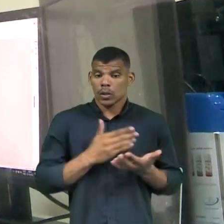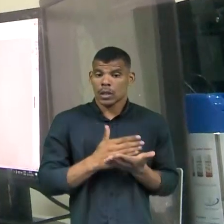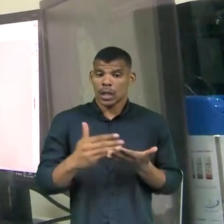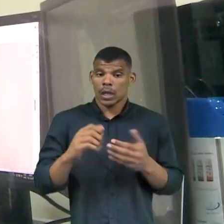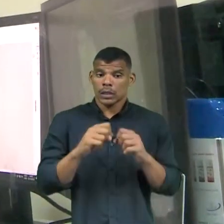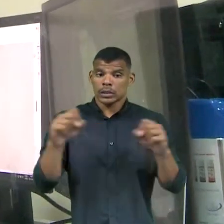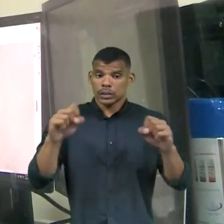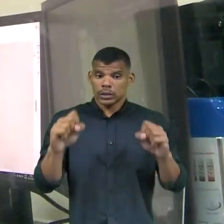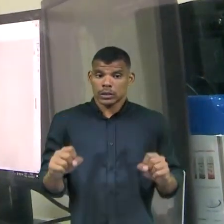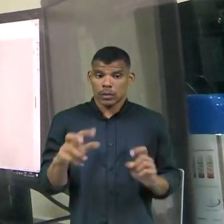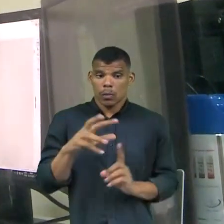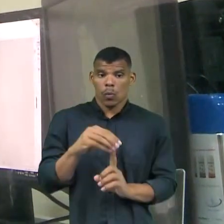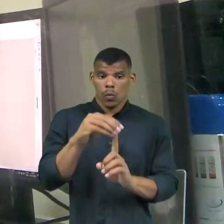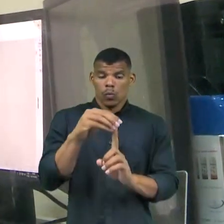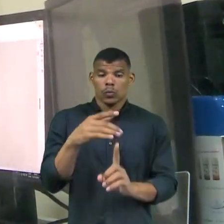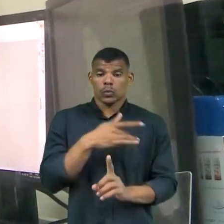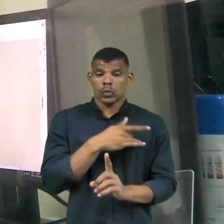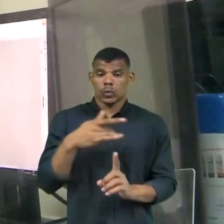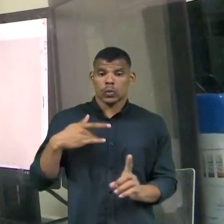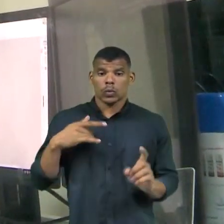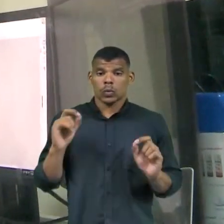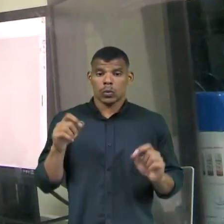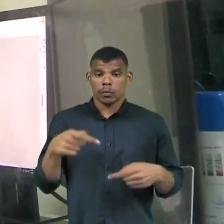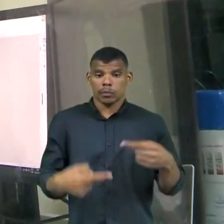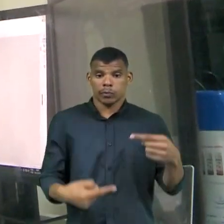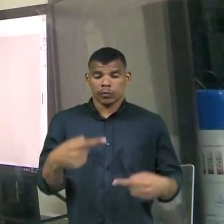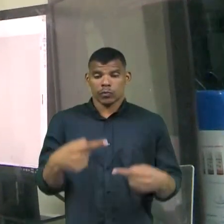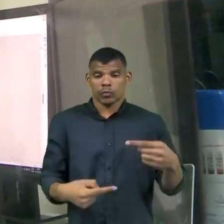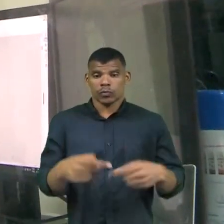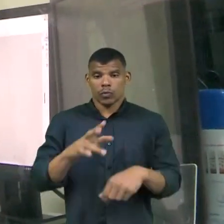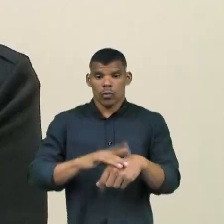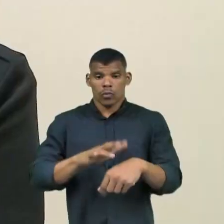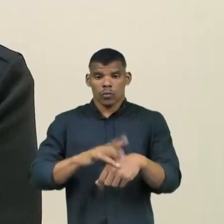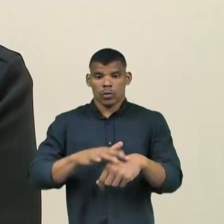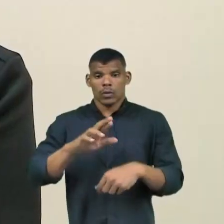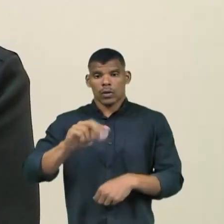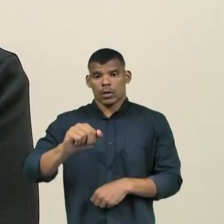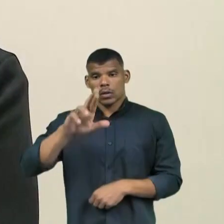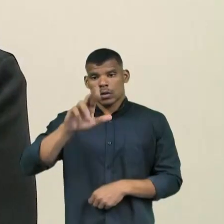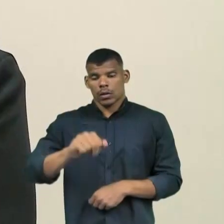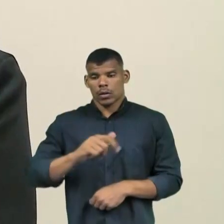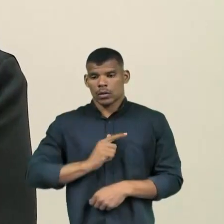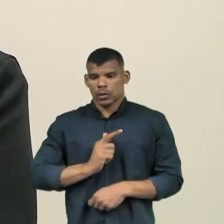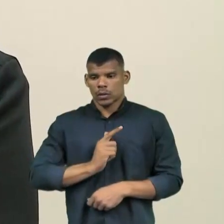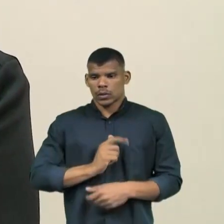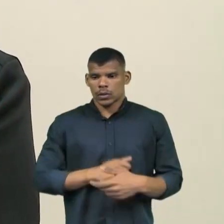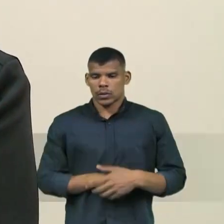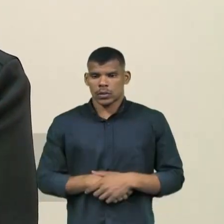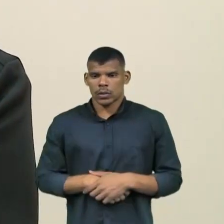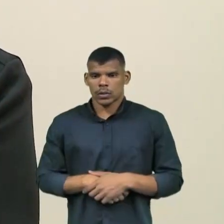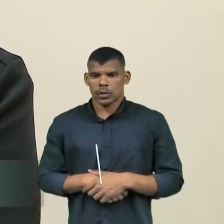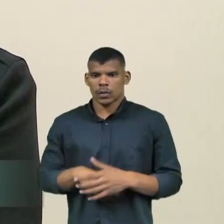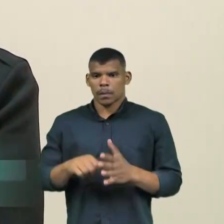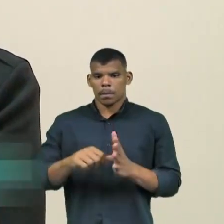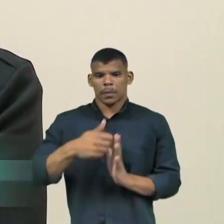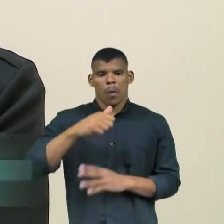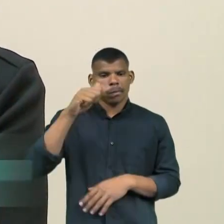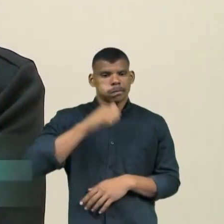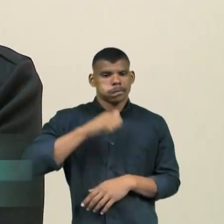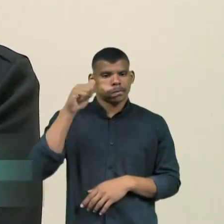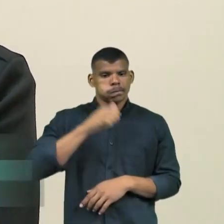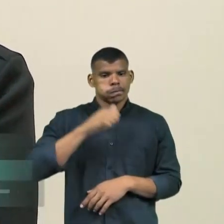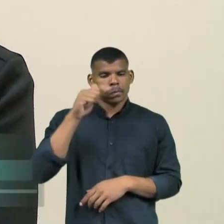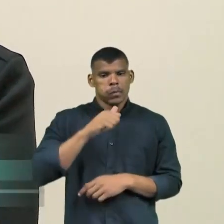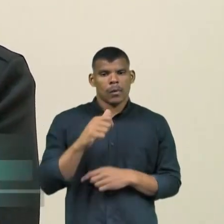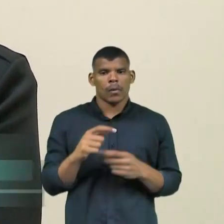de Saúde uma política para as doenças raras. A gente faz essa primeira avaliação, o atendimento e análise do